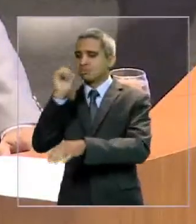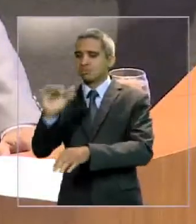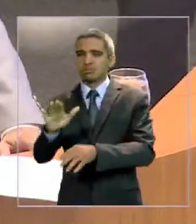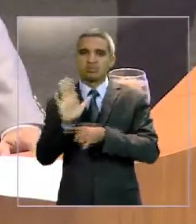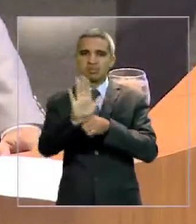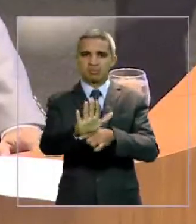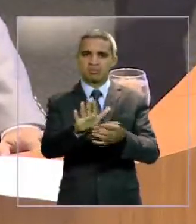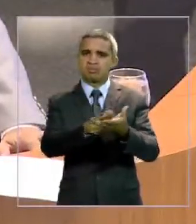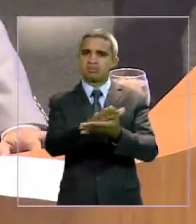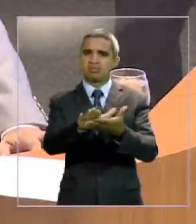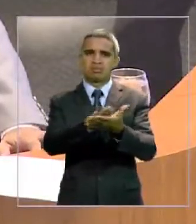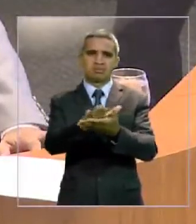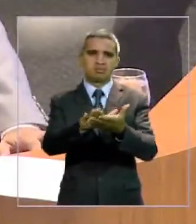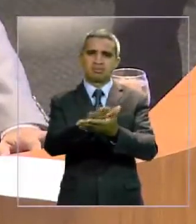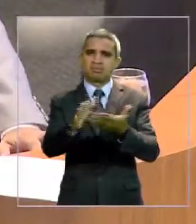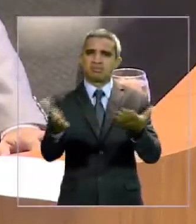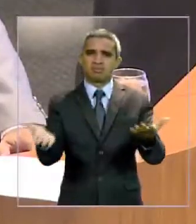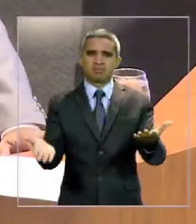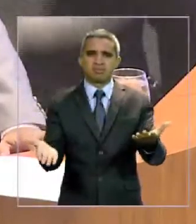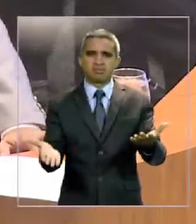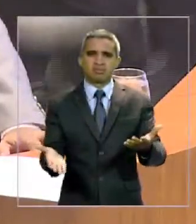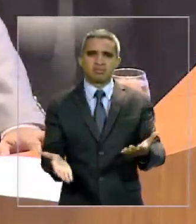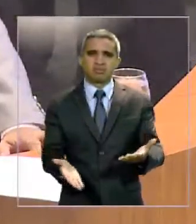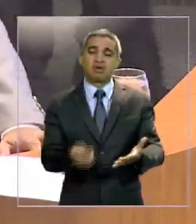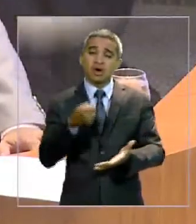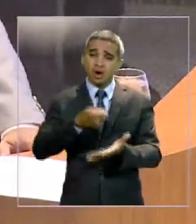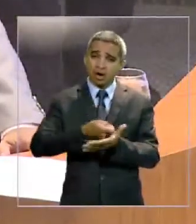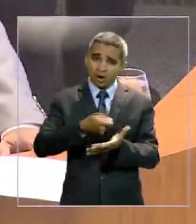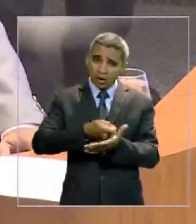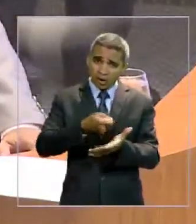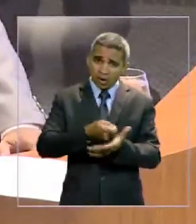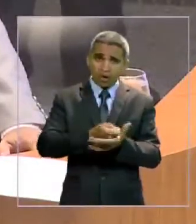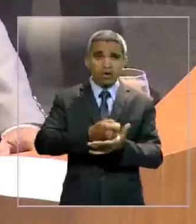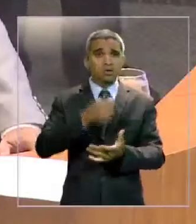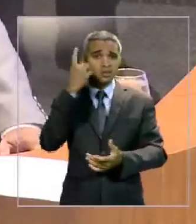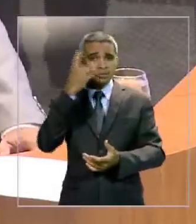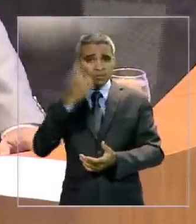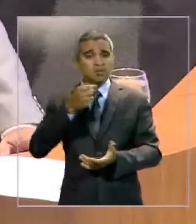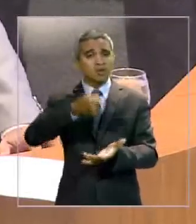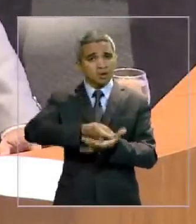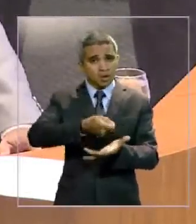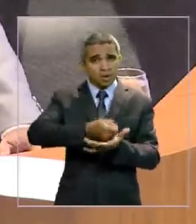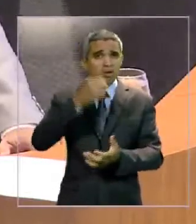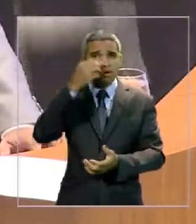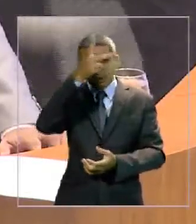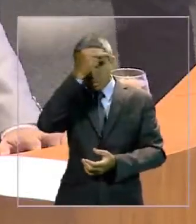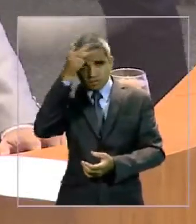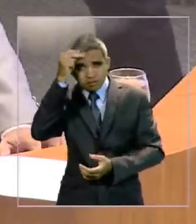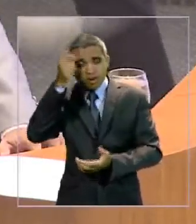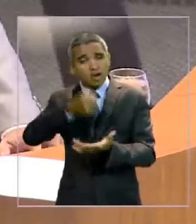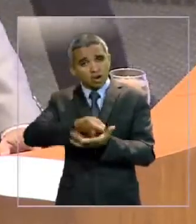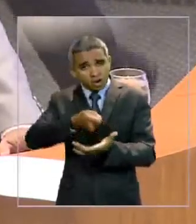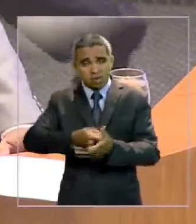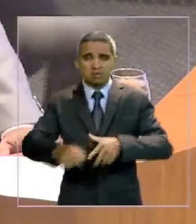sobre o assunto. Reativação da UVZ, da Unidade de Vigilância de Zoonose, que é um antigo centro